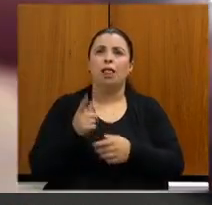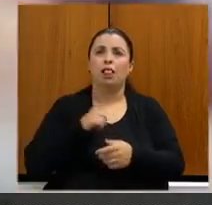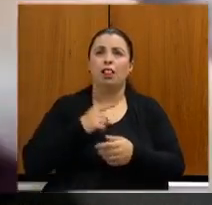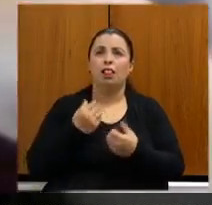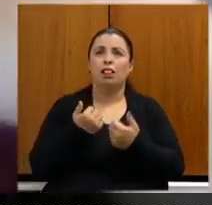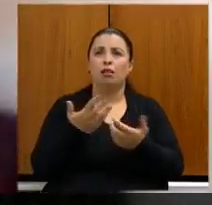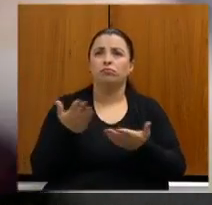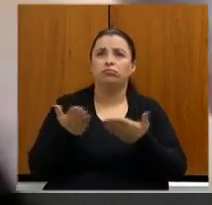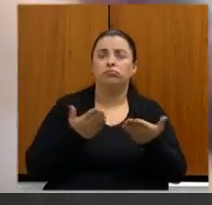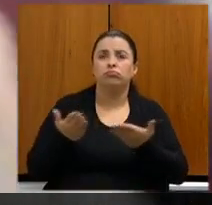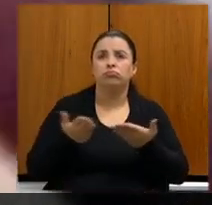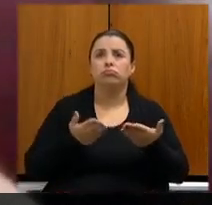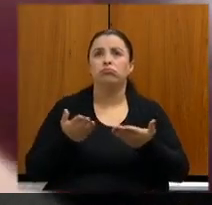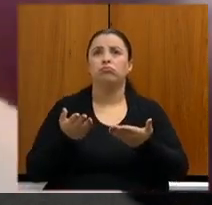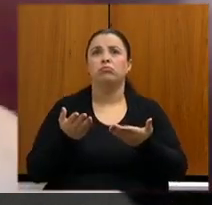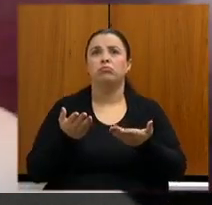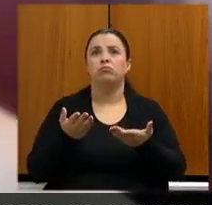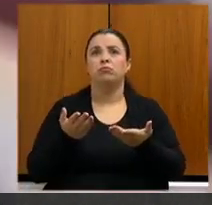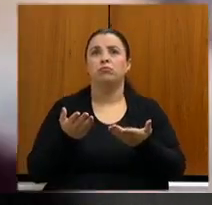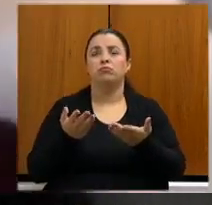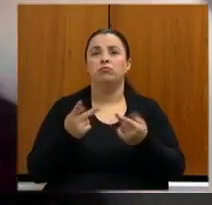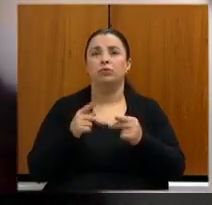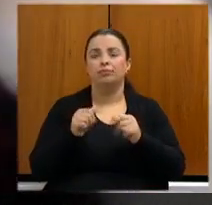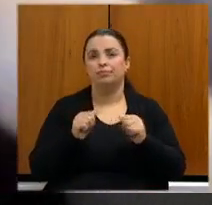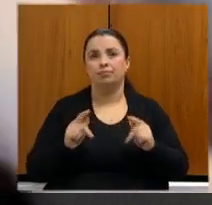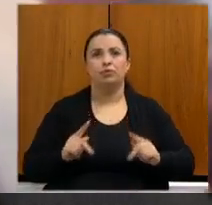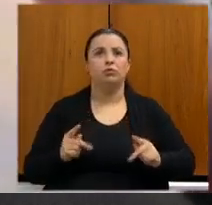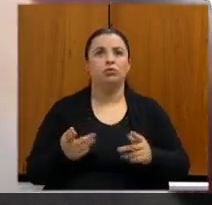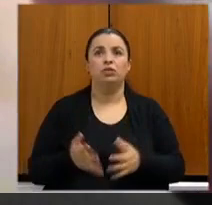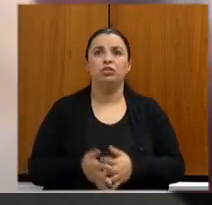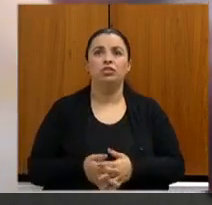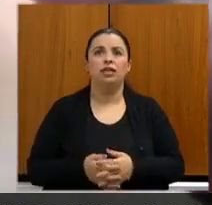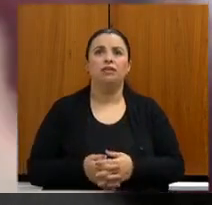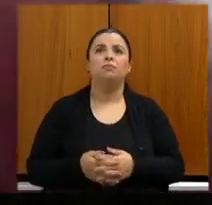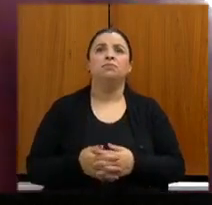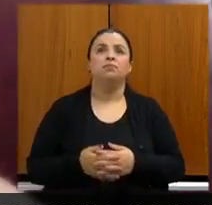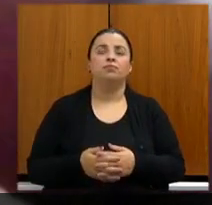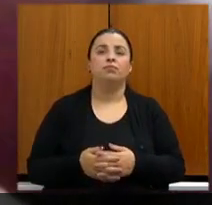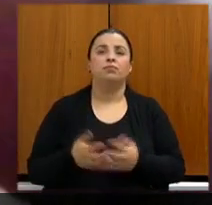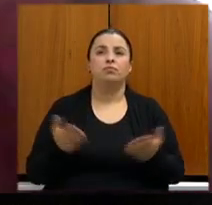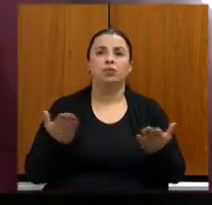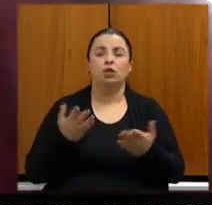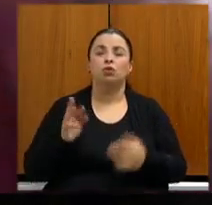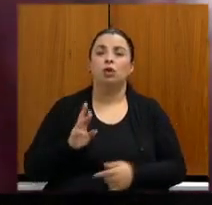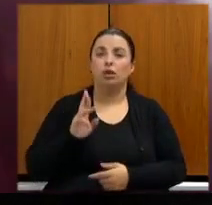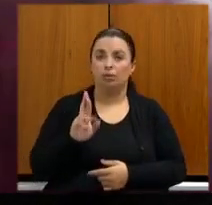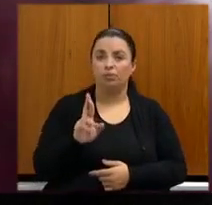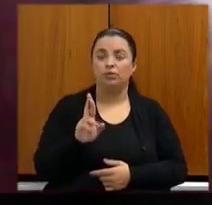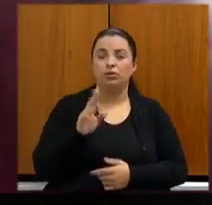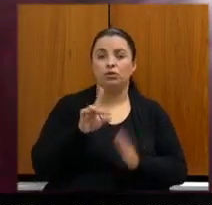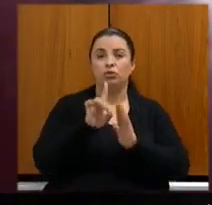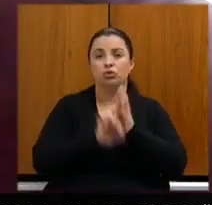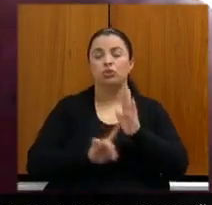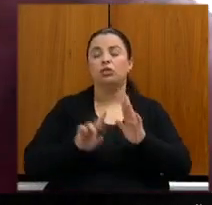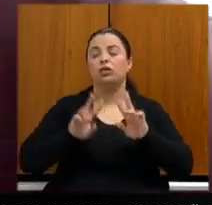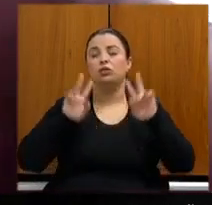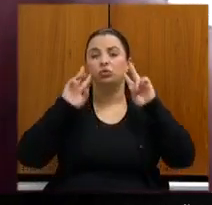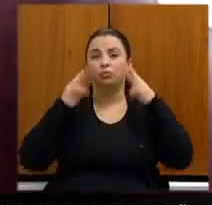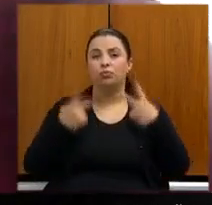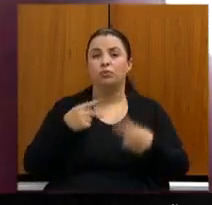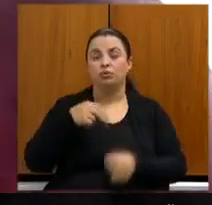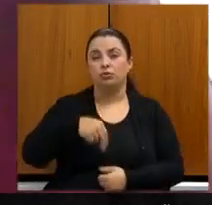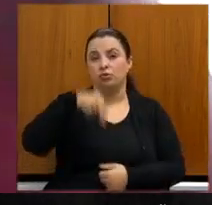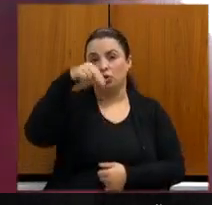humana né bem o que eu estou representando o centro de referência em direitos humanos do norte de Minas o crdh